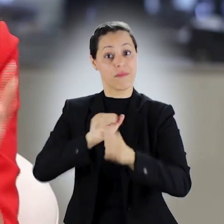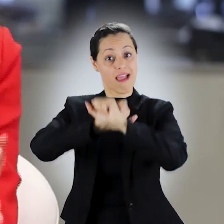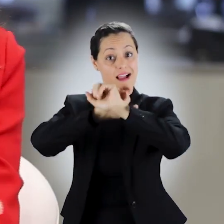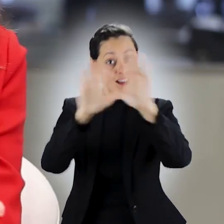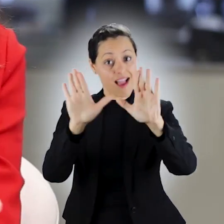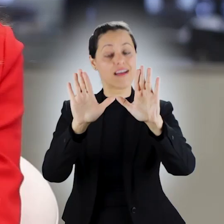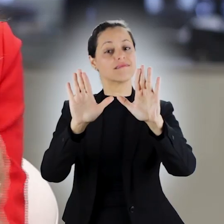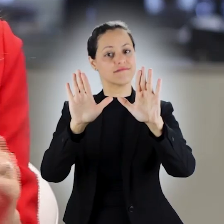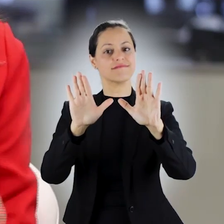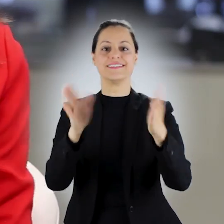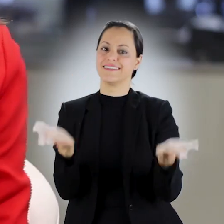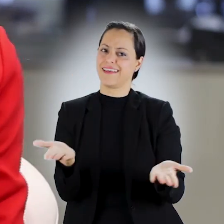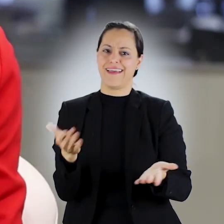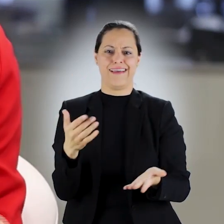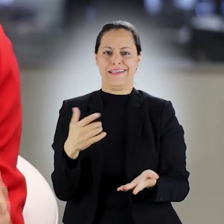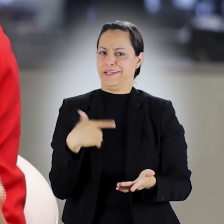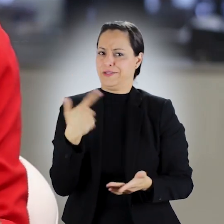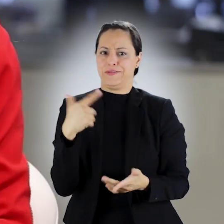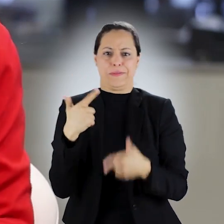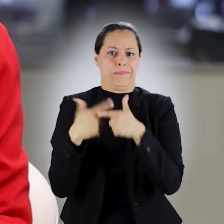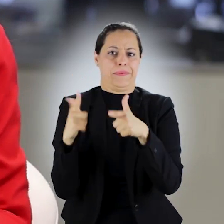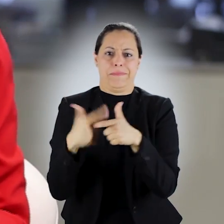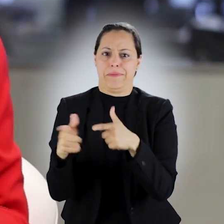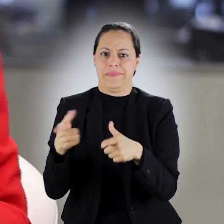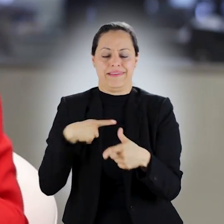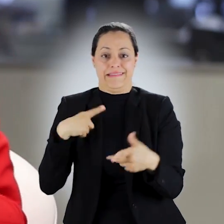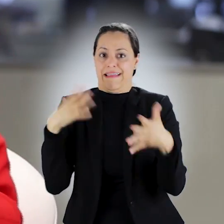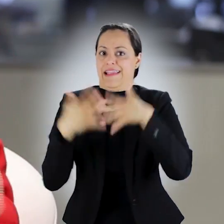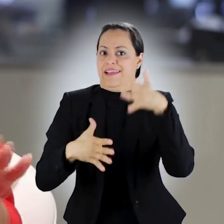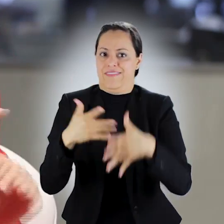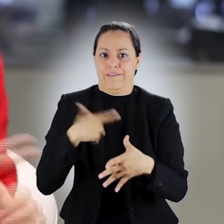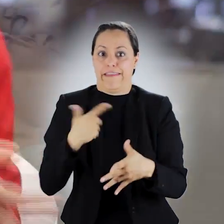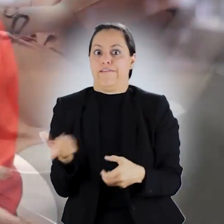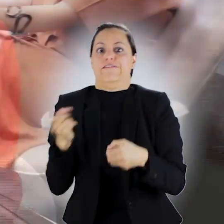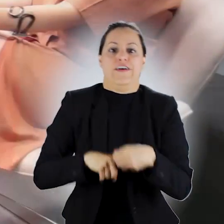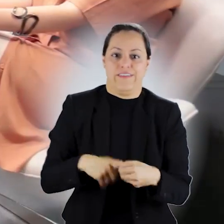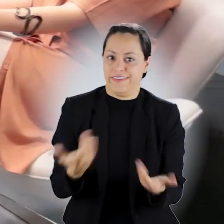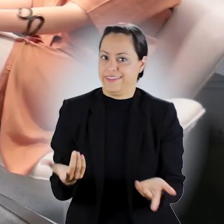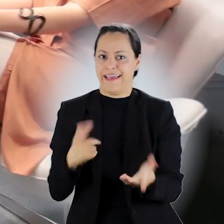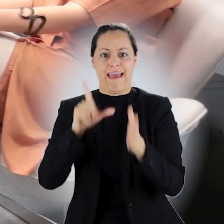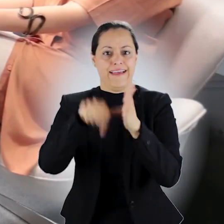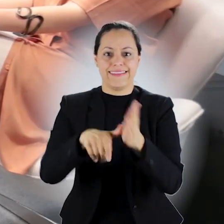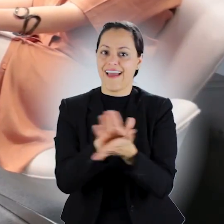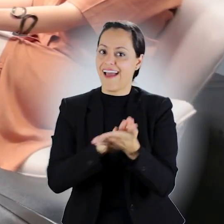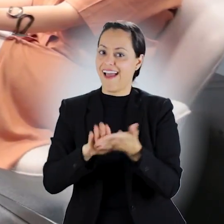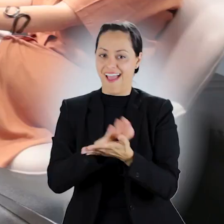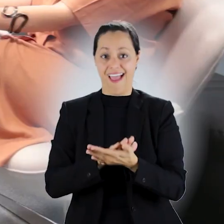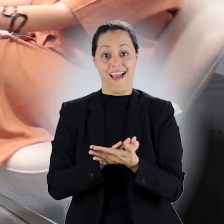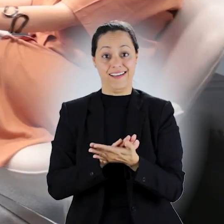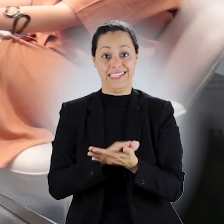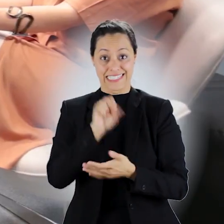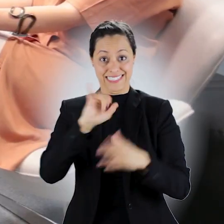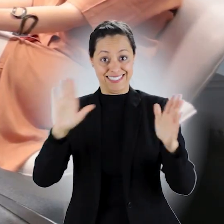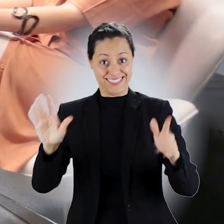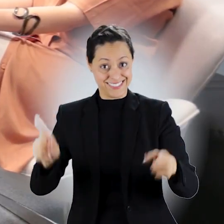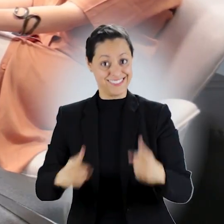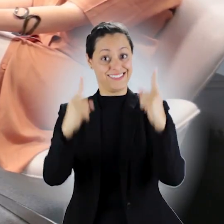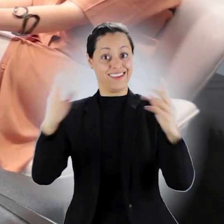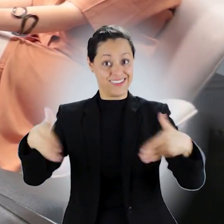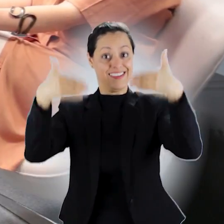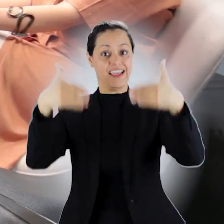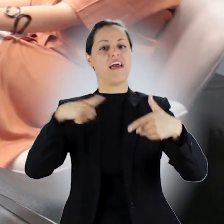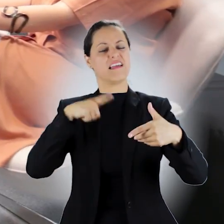claro, objetivo, não tem ruído, não tem refação de trabalho, não tem delay, não tem atraso, né? Tem eficiência,